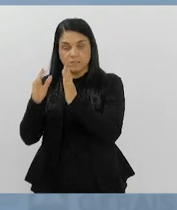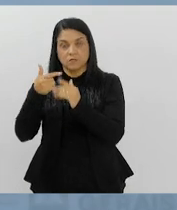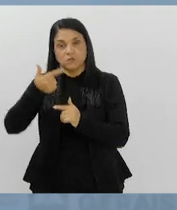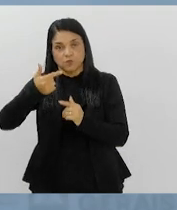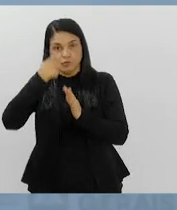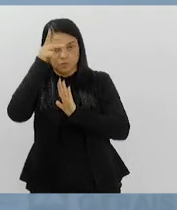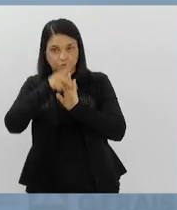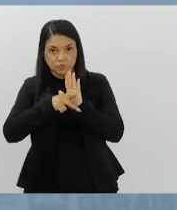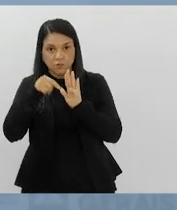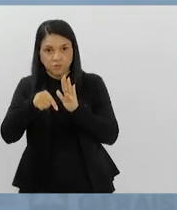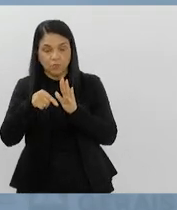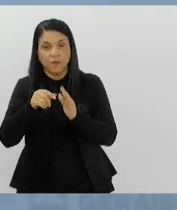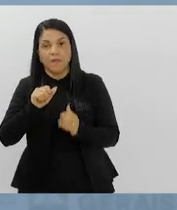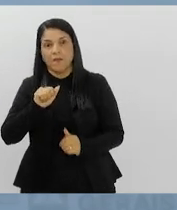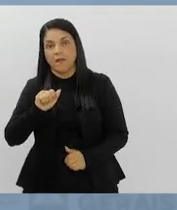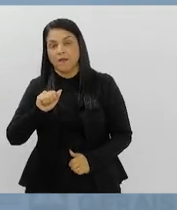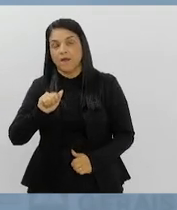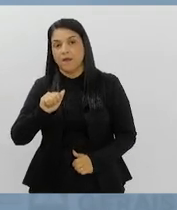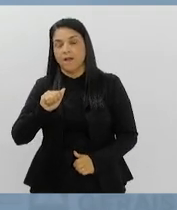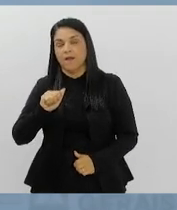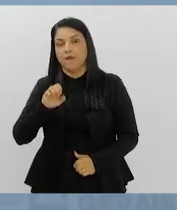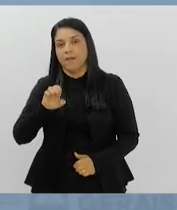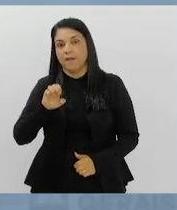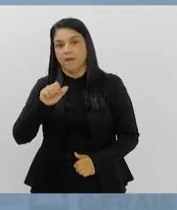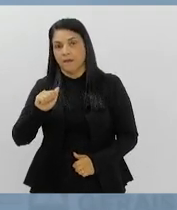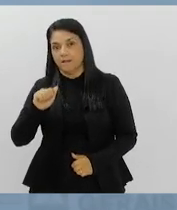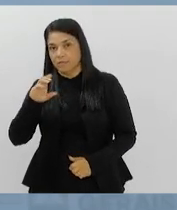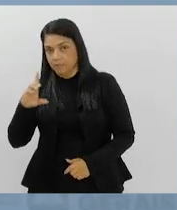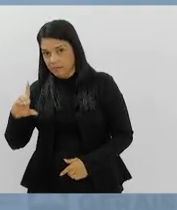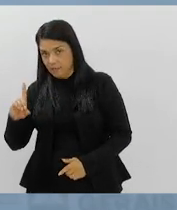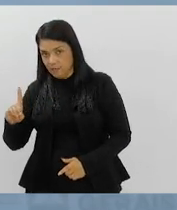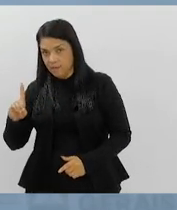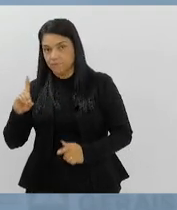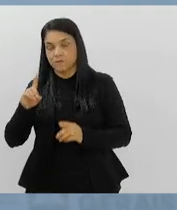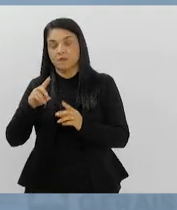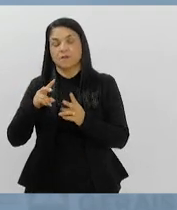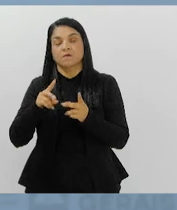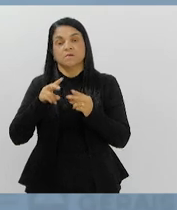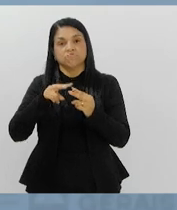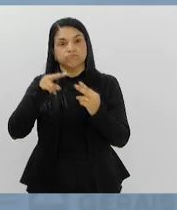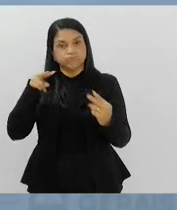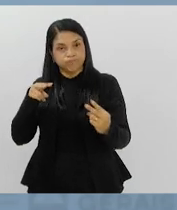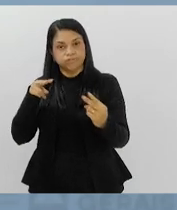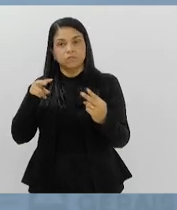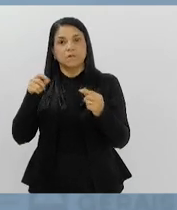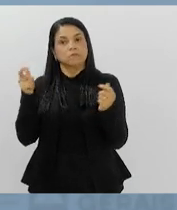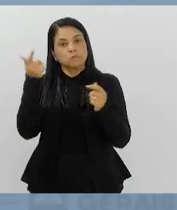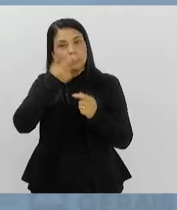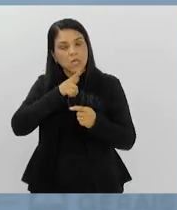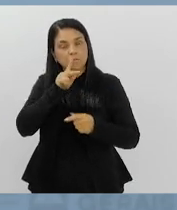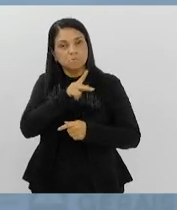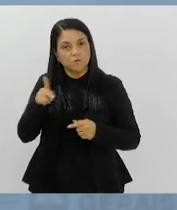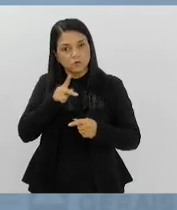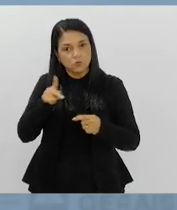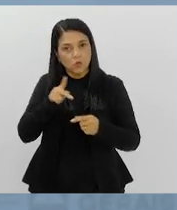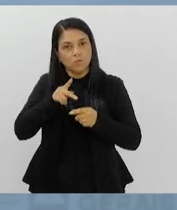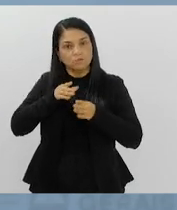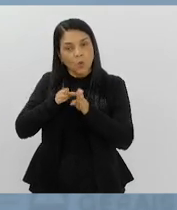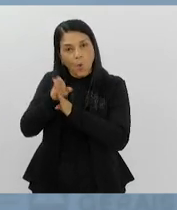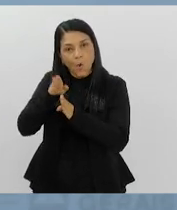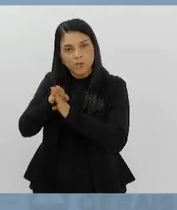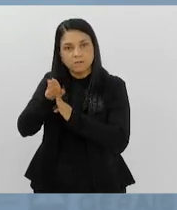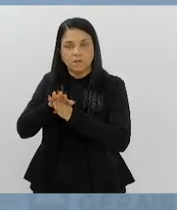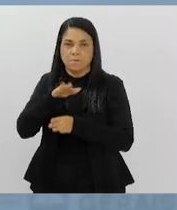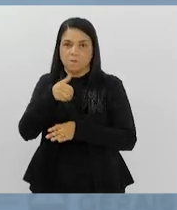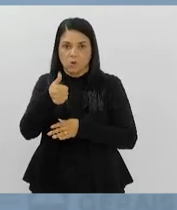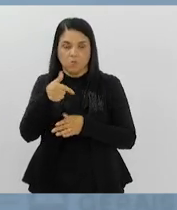um projeto em EAD, que é o ensino à distância. Então, que a gente tem como alcançar um número de professores muito maior. A gente lançou agora, no